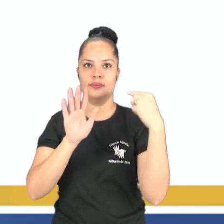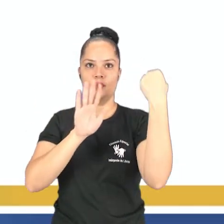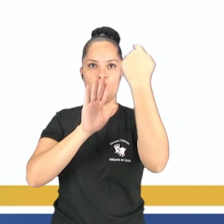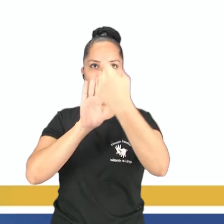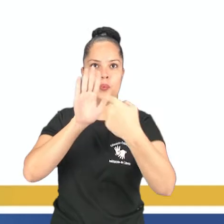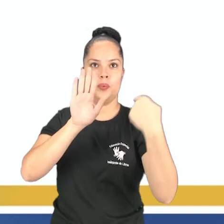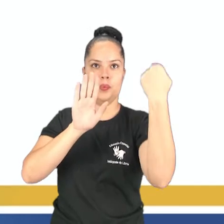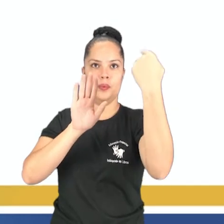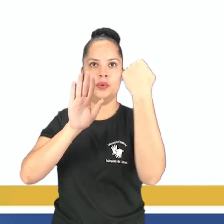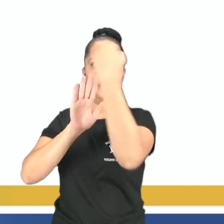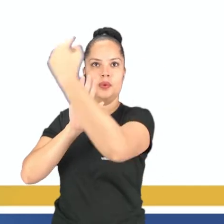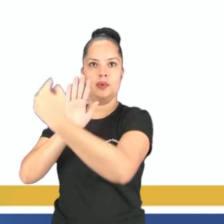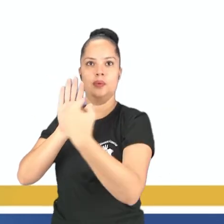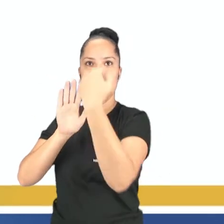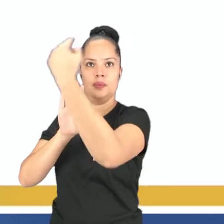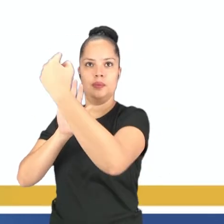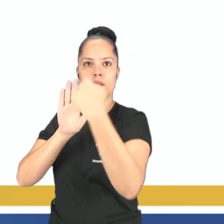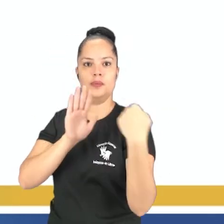certo?